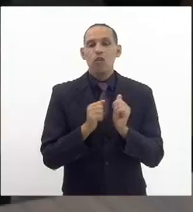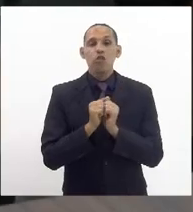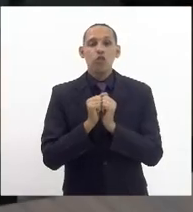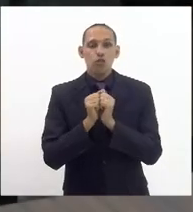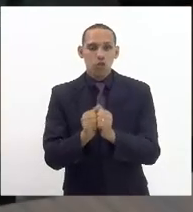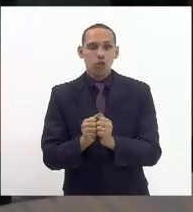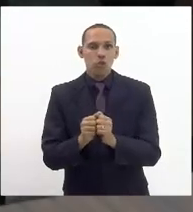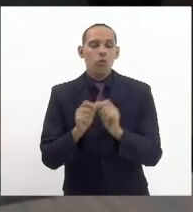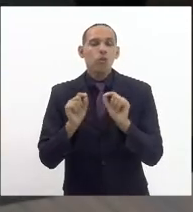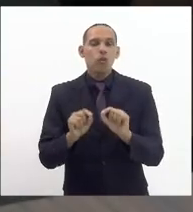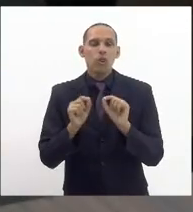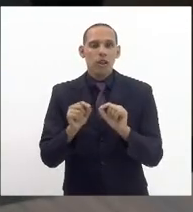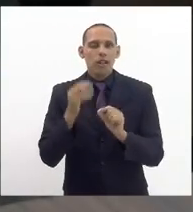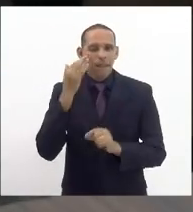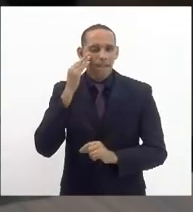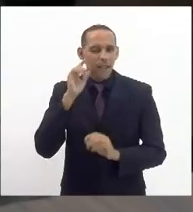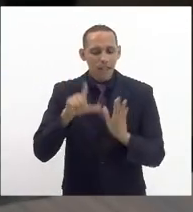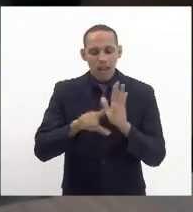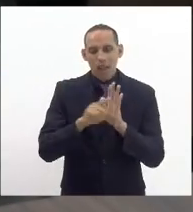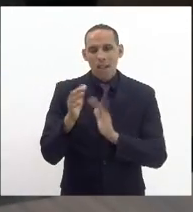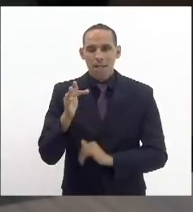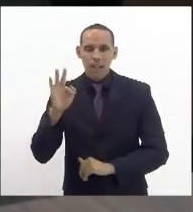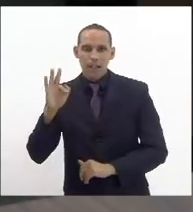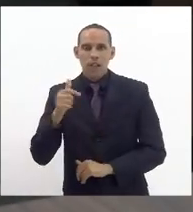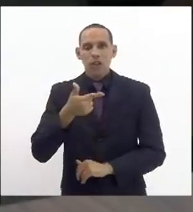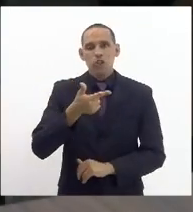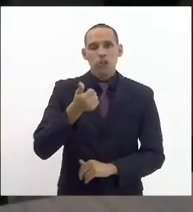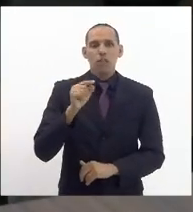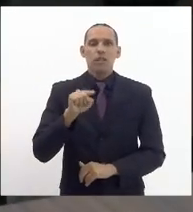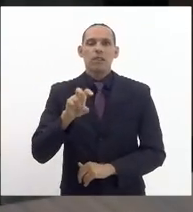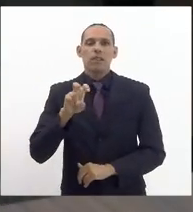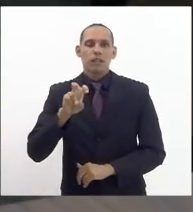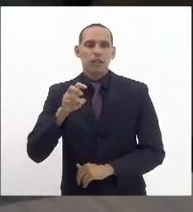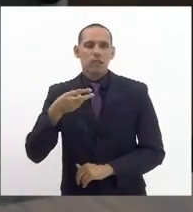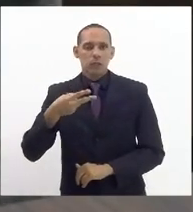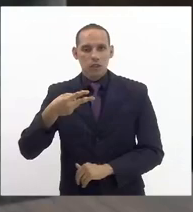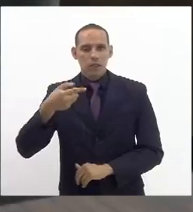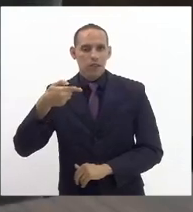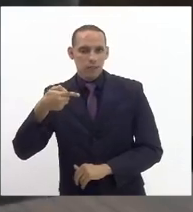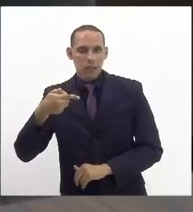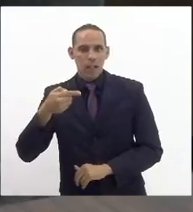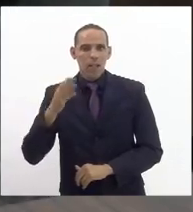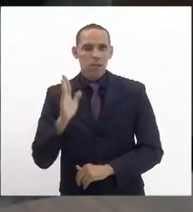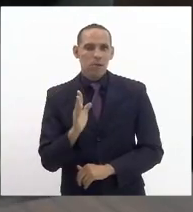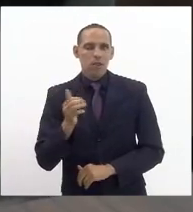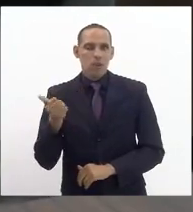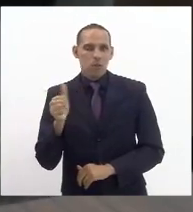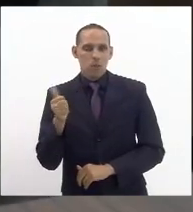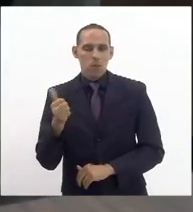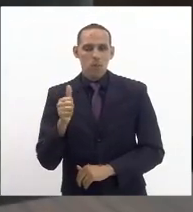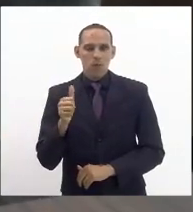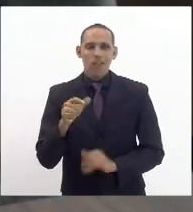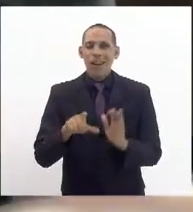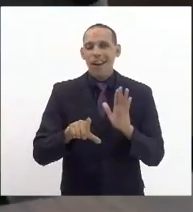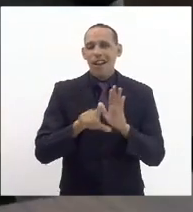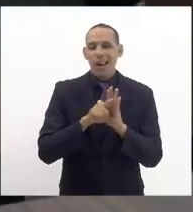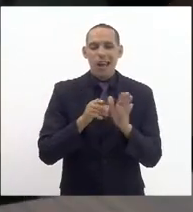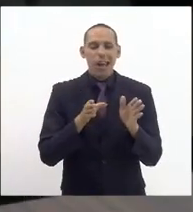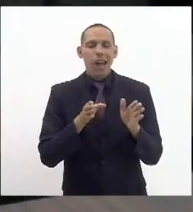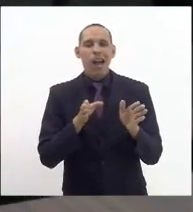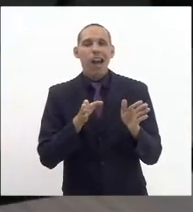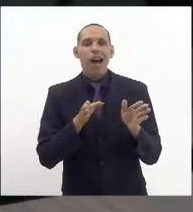do entendimento da Lei Federal 12.527, de 2011, que é a Lei do Acesso